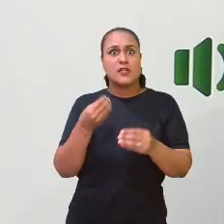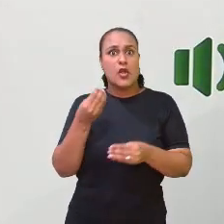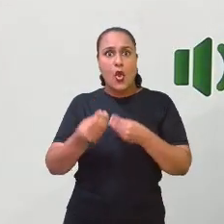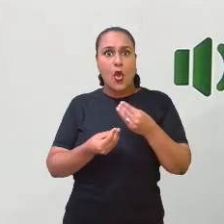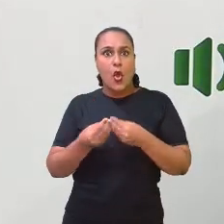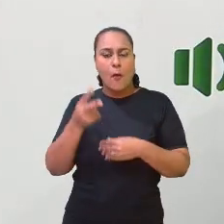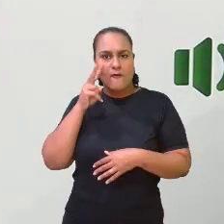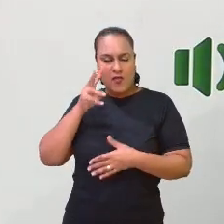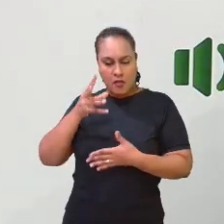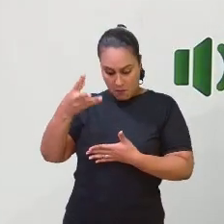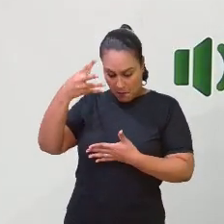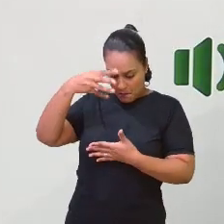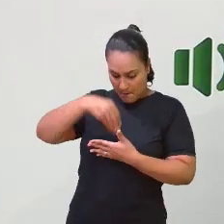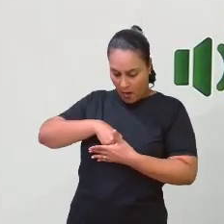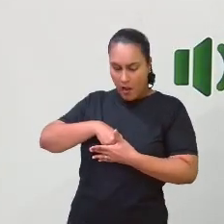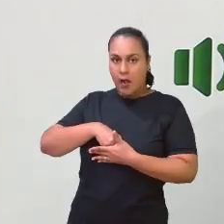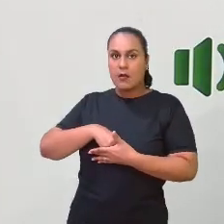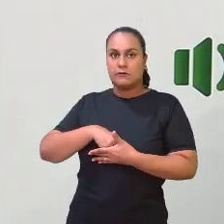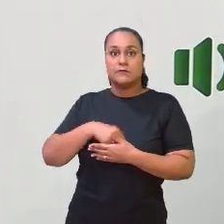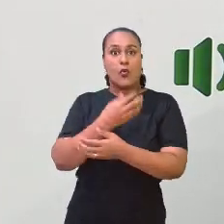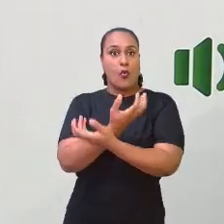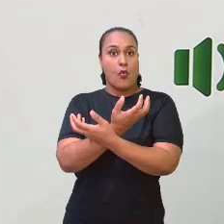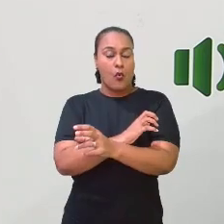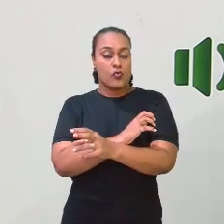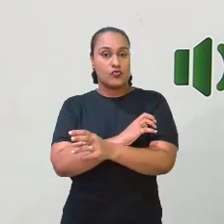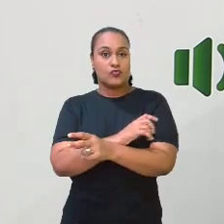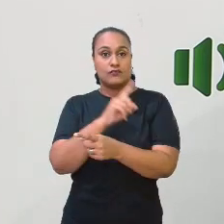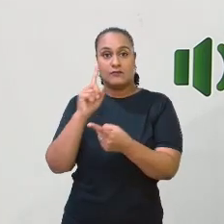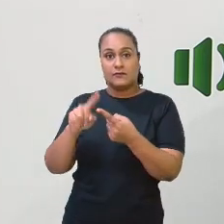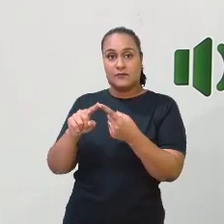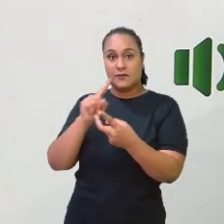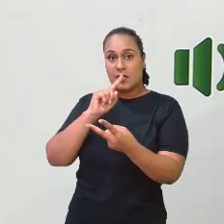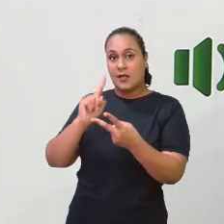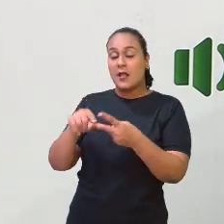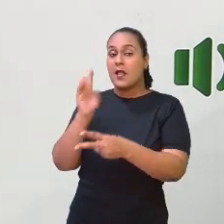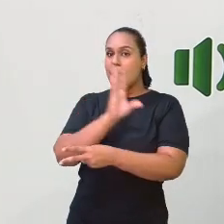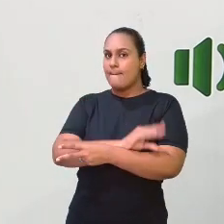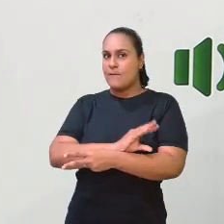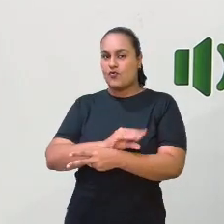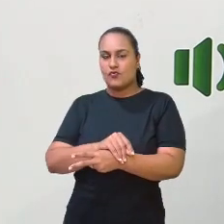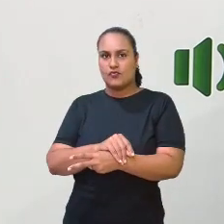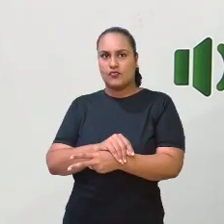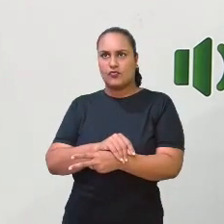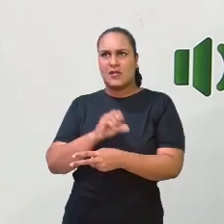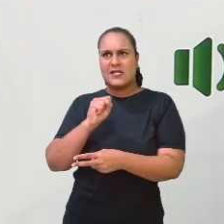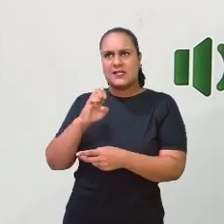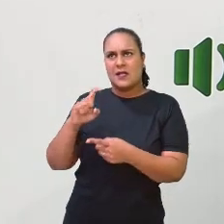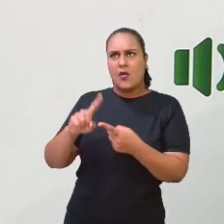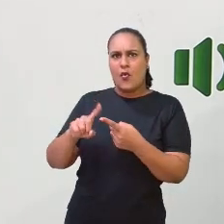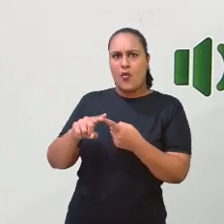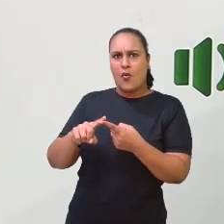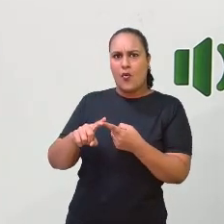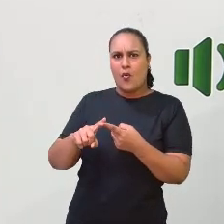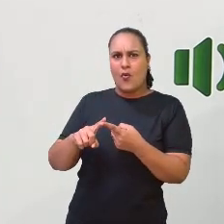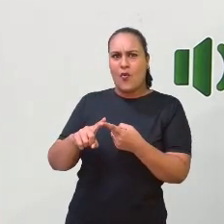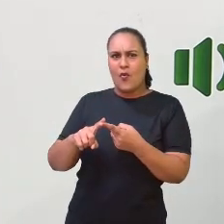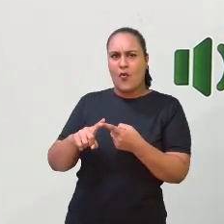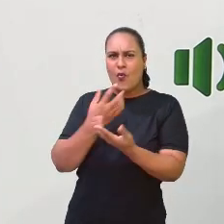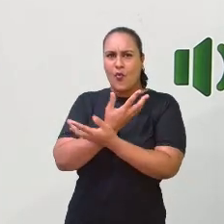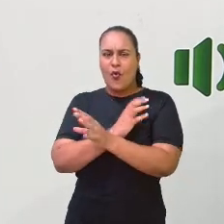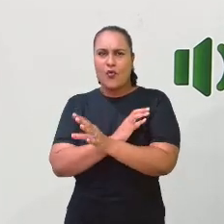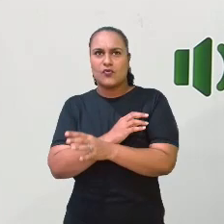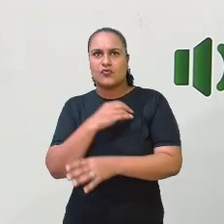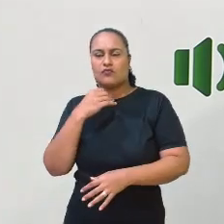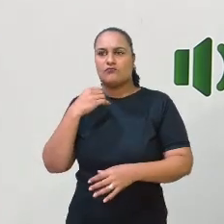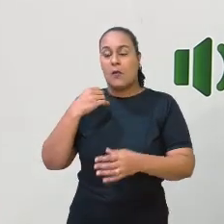tenho osso e músculo nessa imagem. Eu não consigo não mexer o meu osso sem que o meu músculo